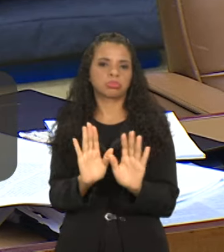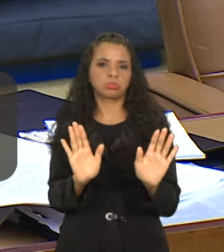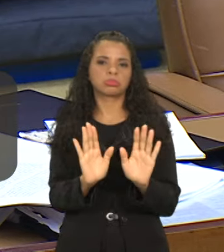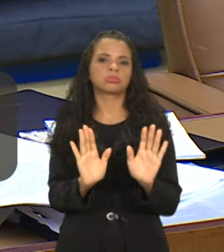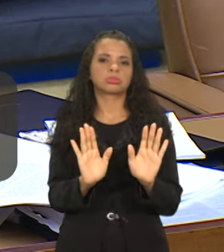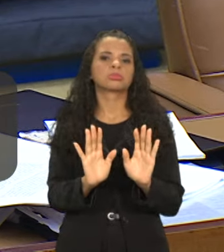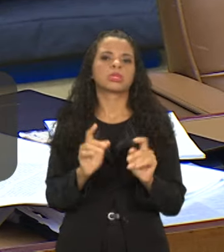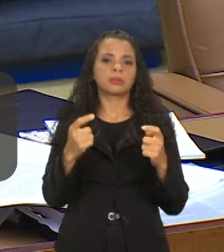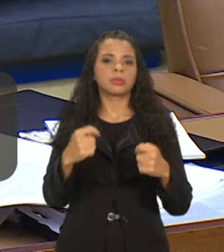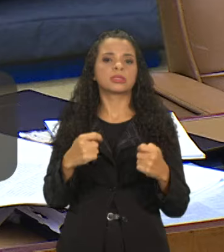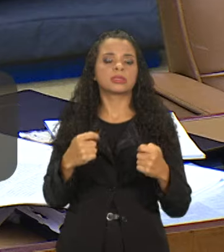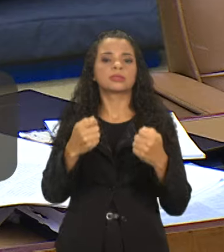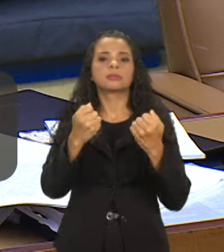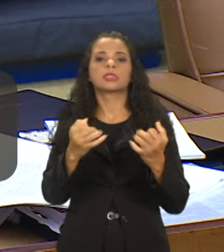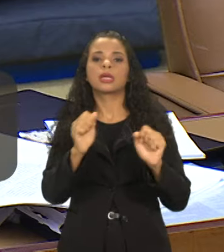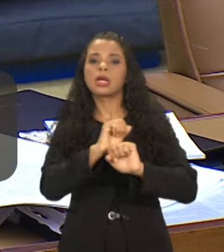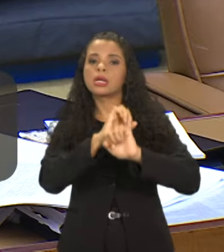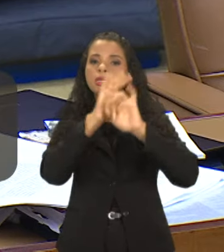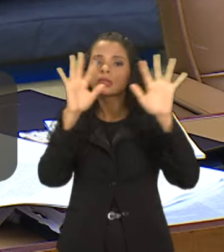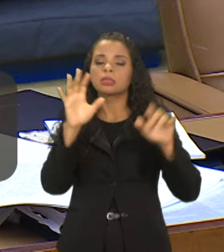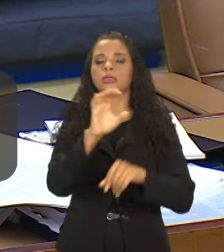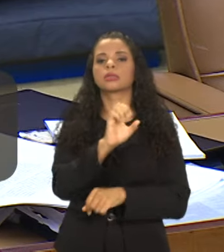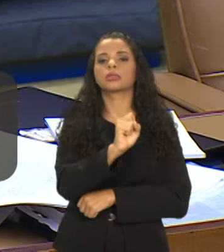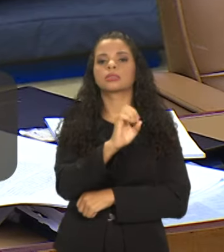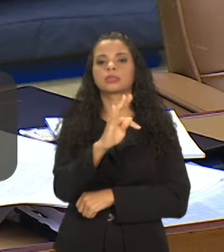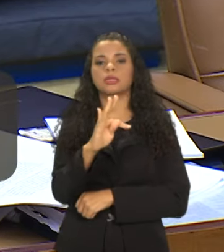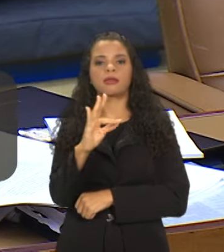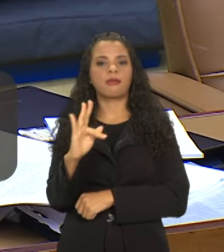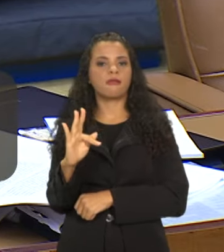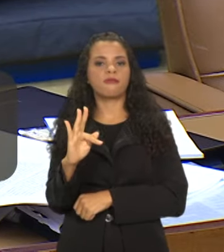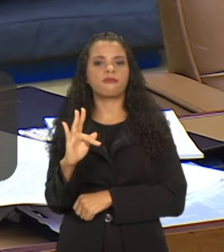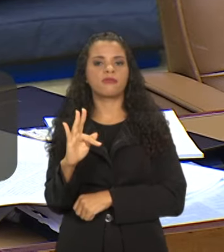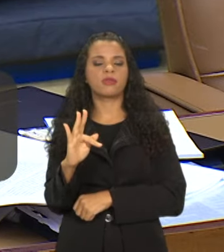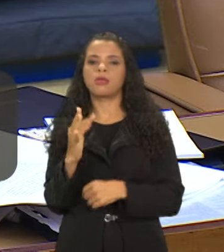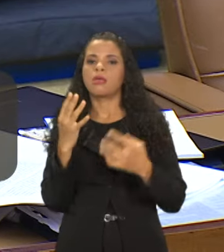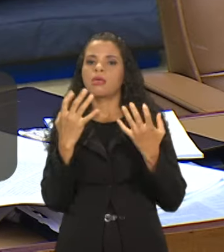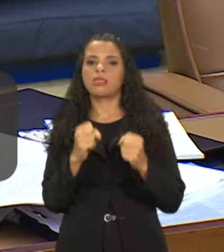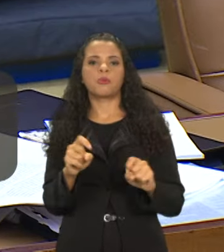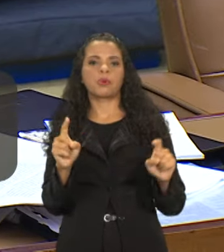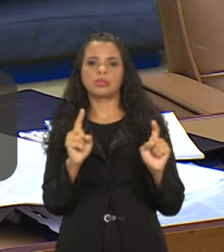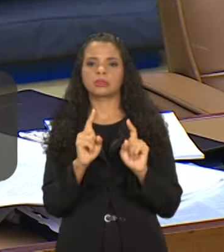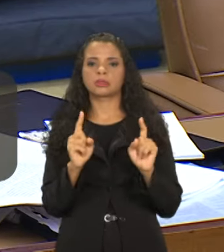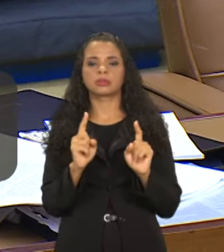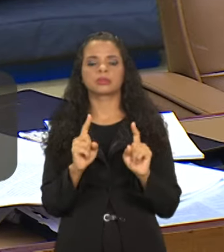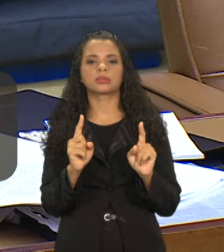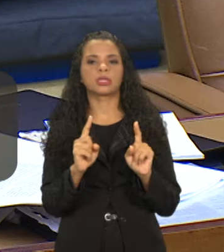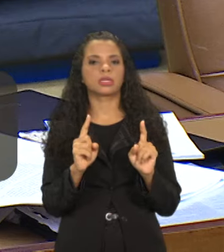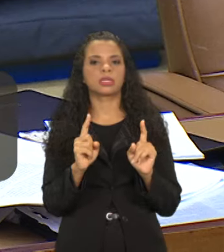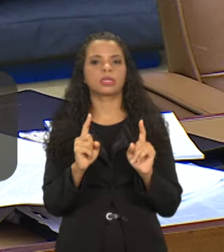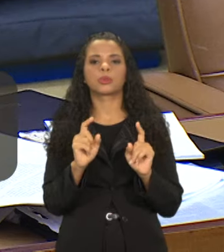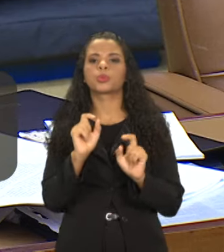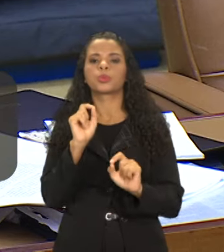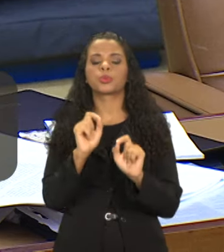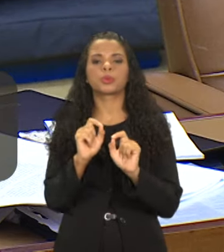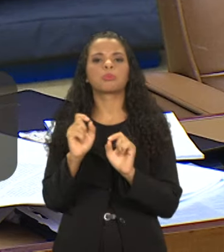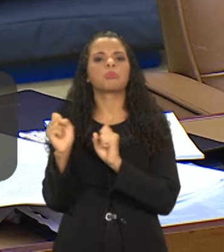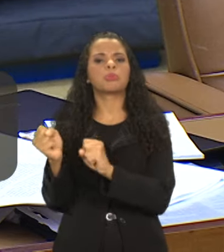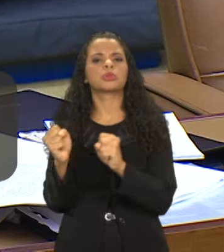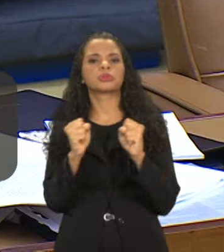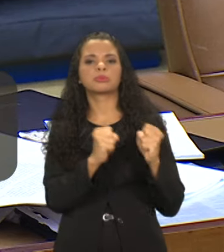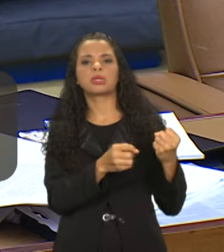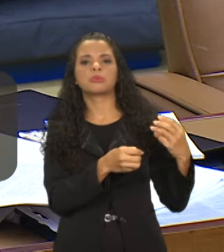Supremo Tribunal Federal não vai admitir para trás ou para frente a possibilidade de